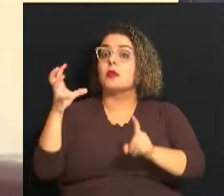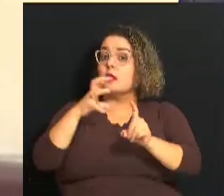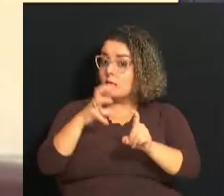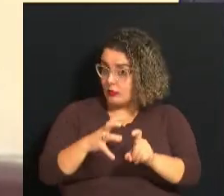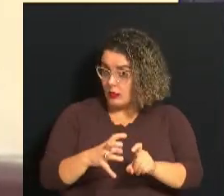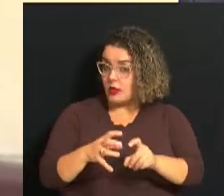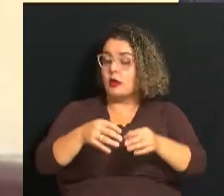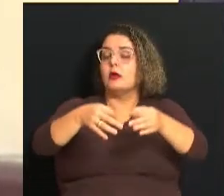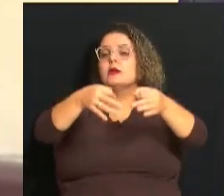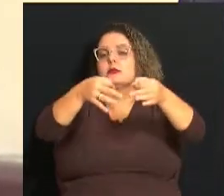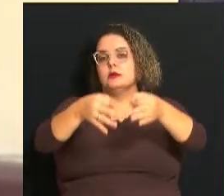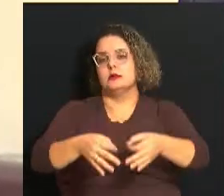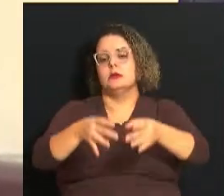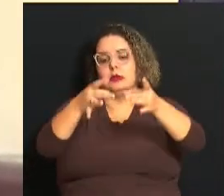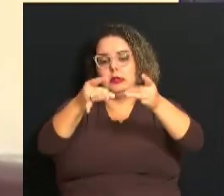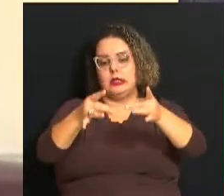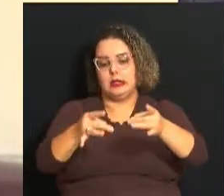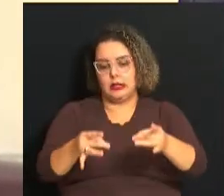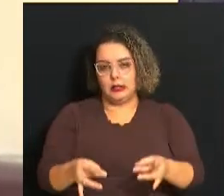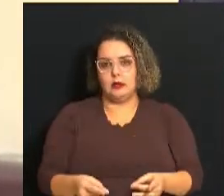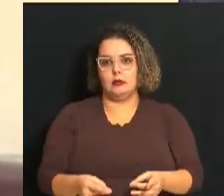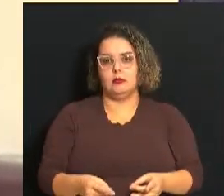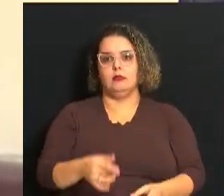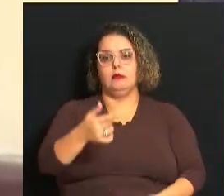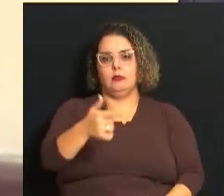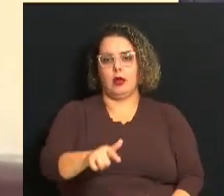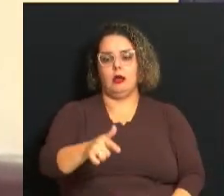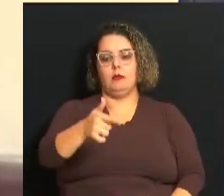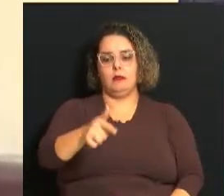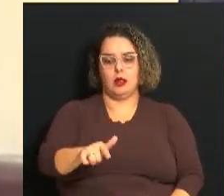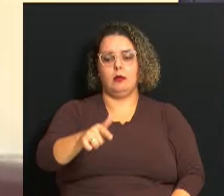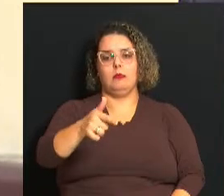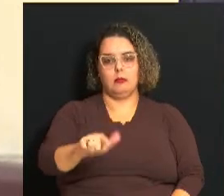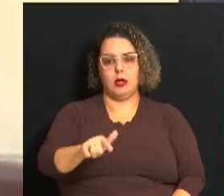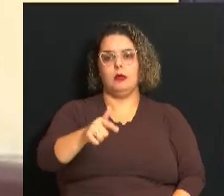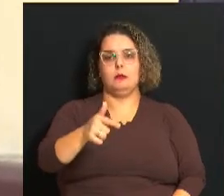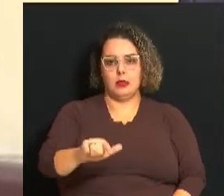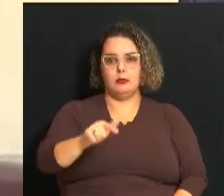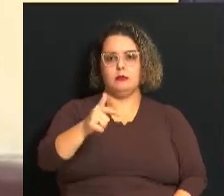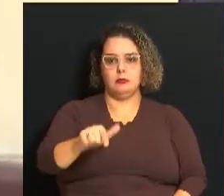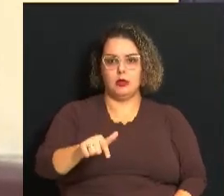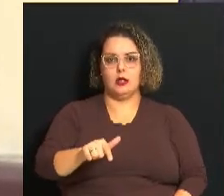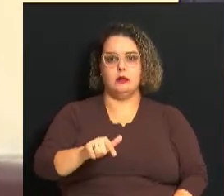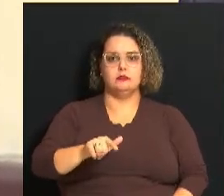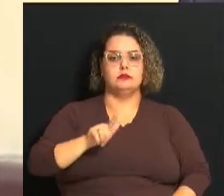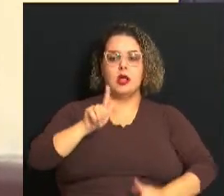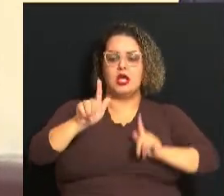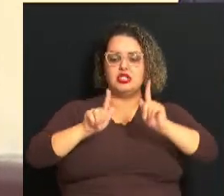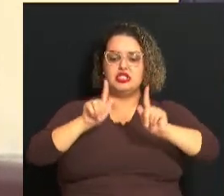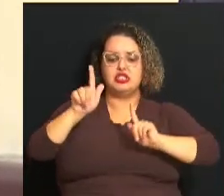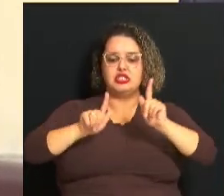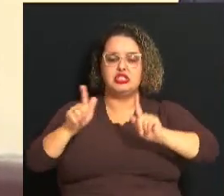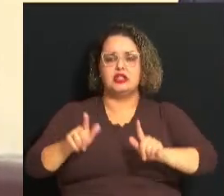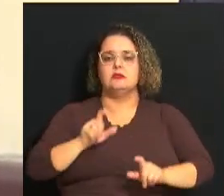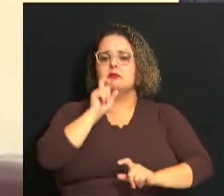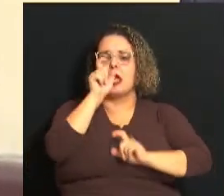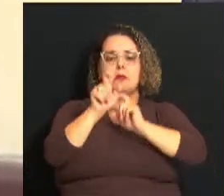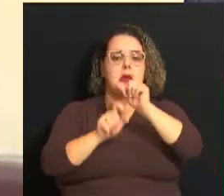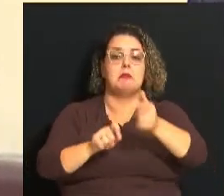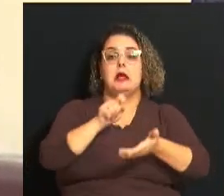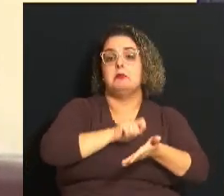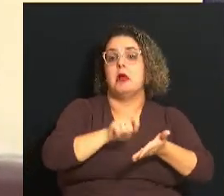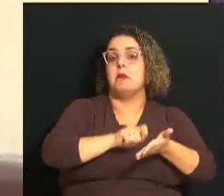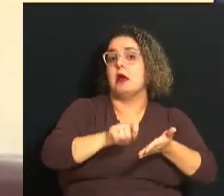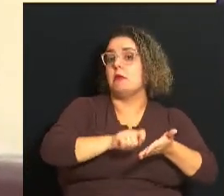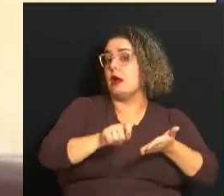definido Então como uma repetição deliberada de gestos palavras que podem ser orais ou escritas